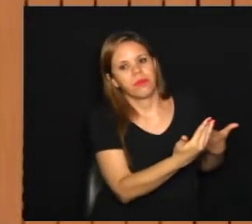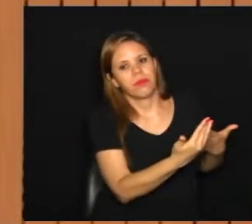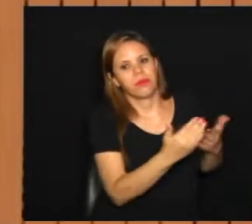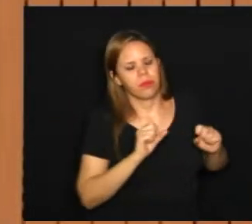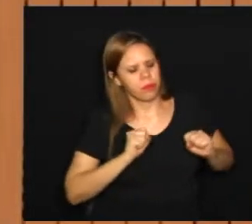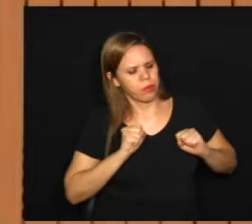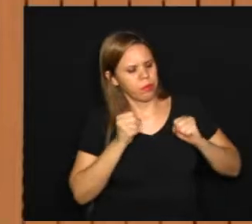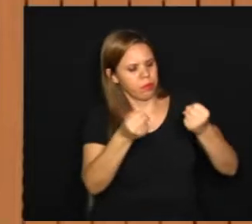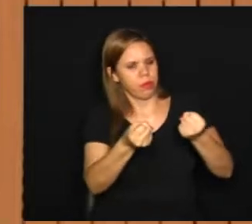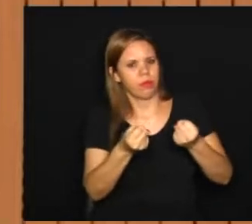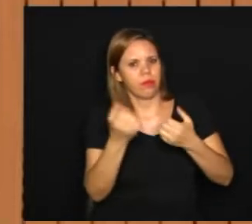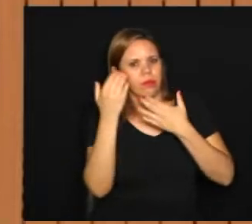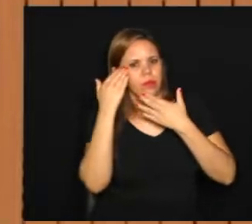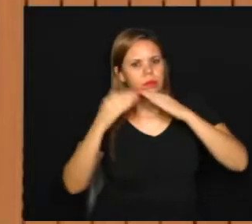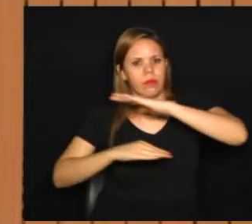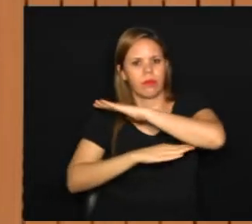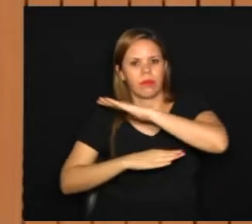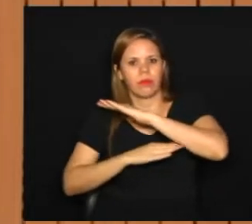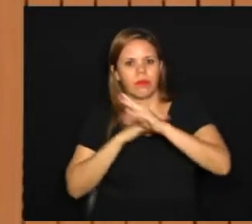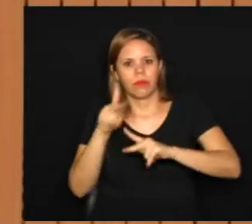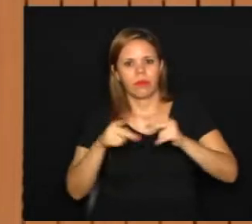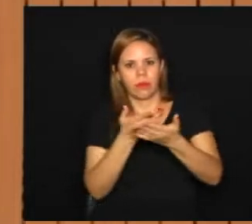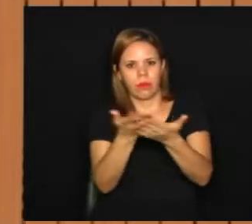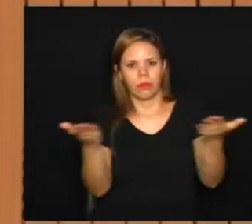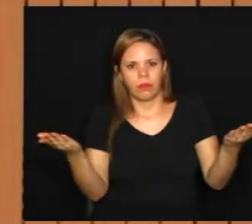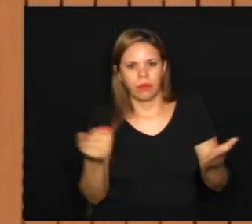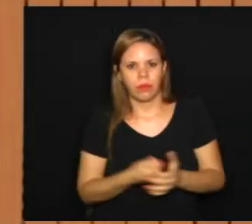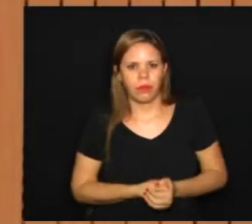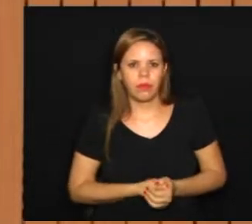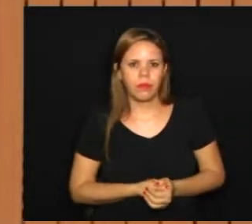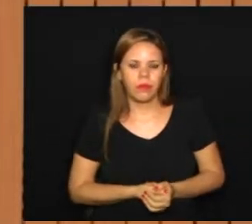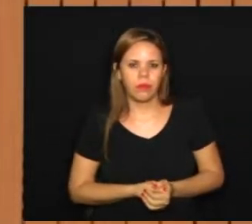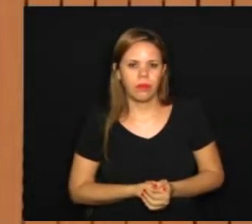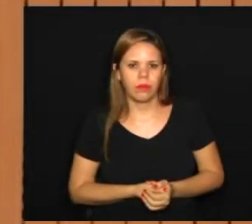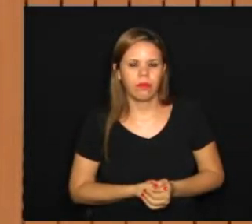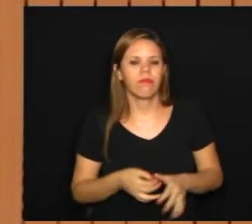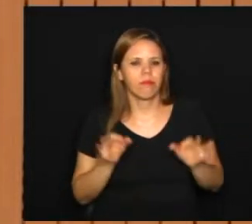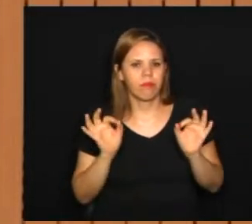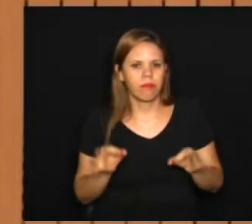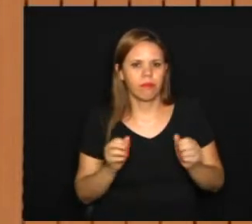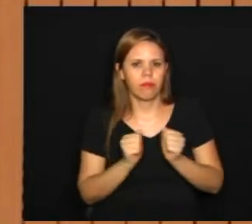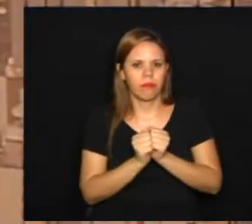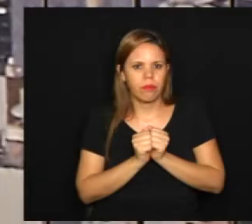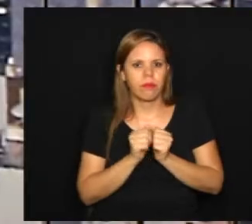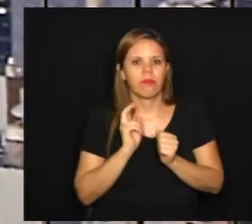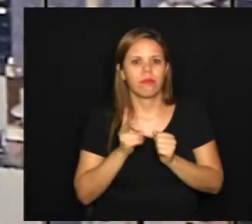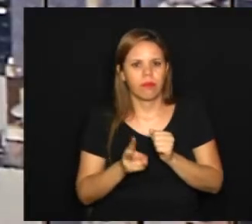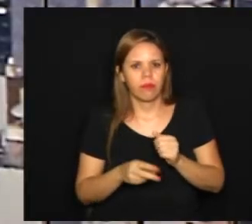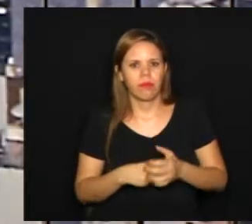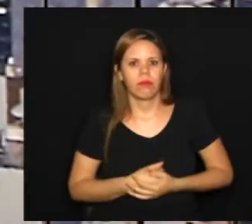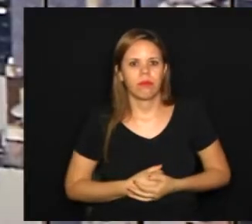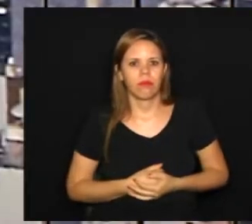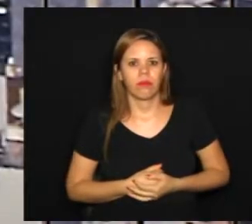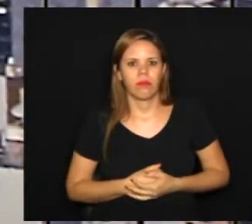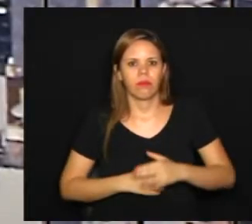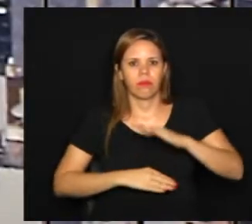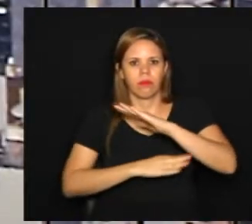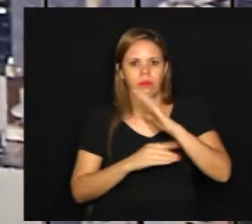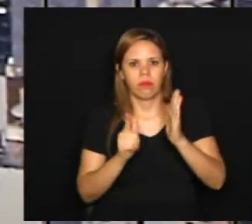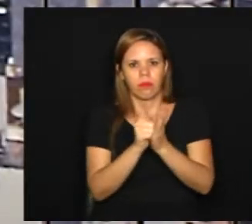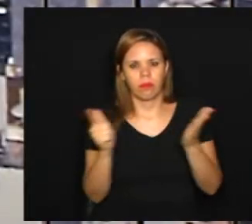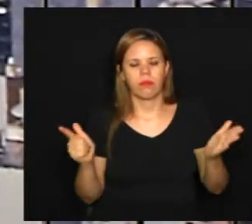empenho, agradeço a Câmara, agradeço a todos vocês, e na certeza de que juntos continuamos a caminhar. O Jornal Câmara